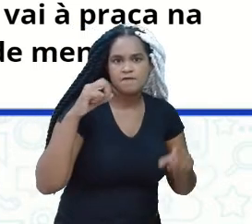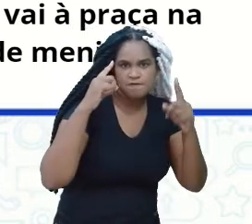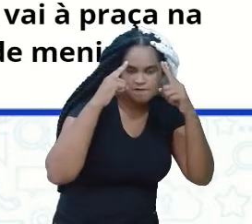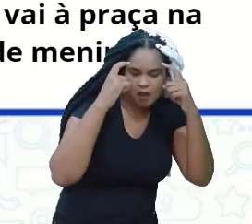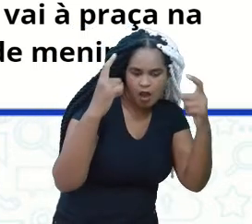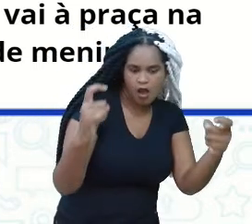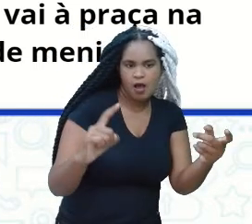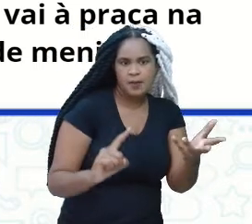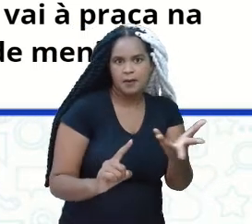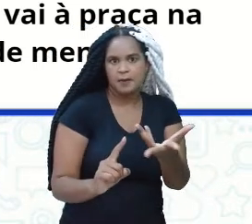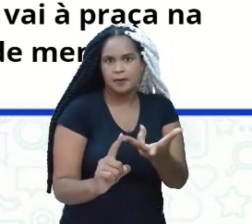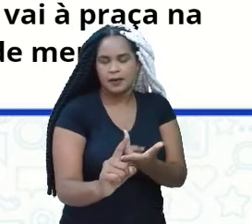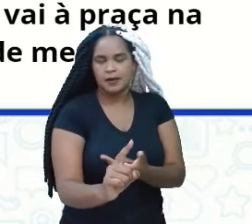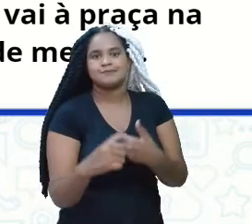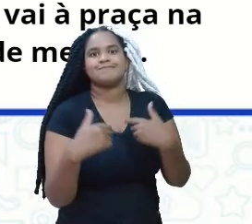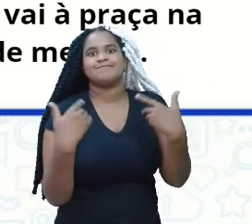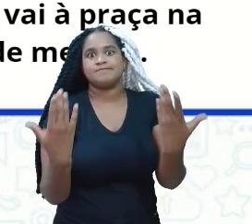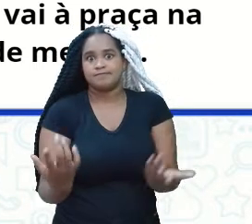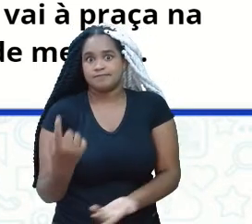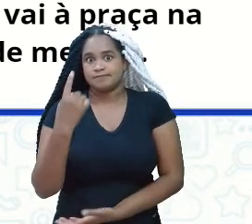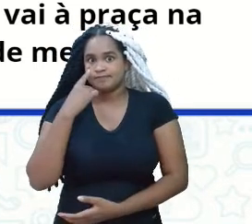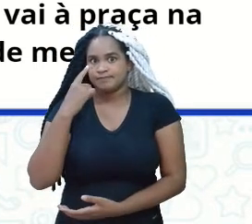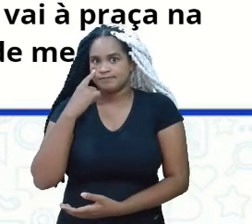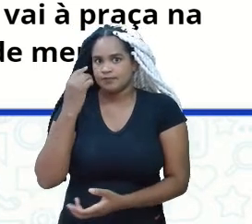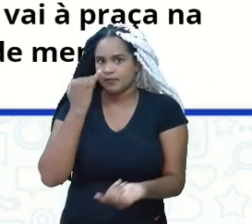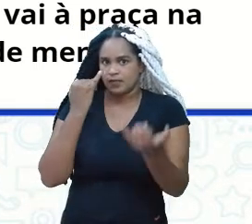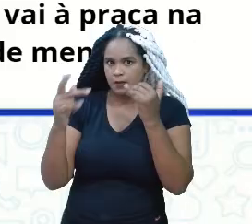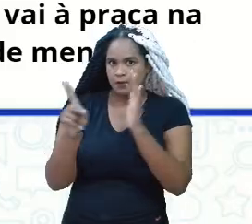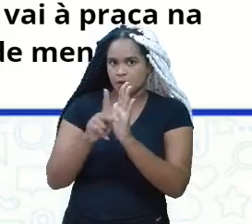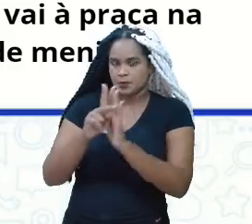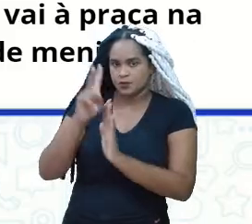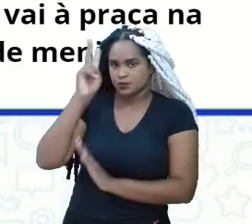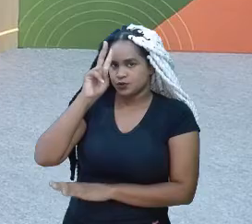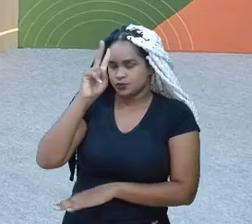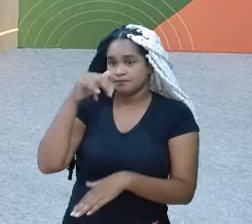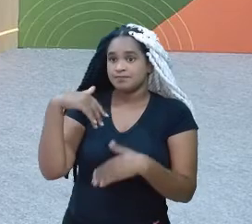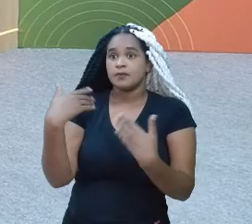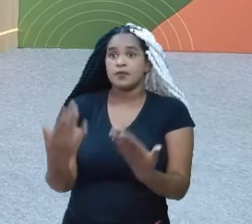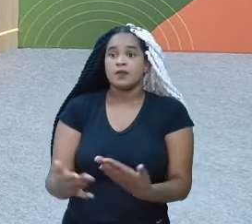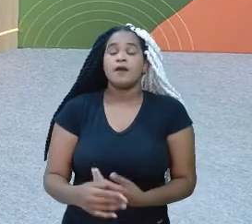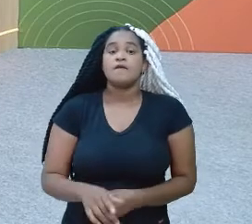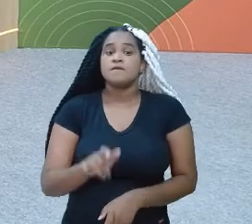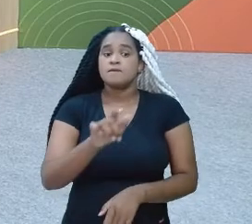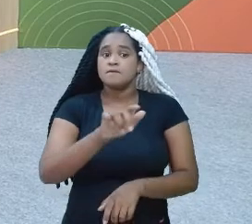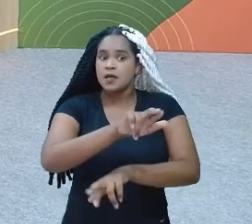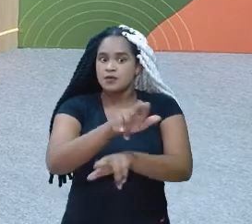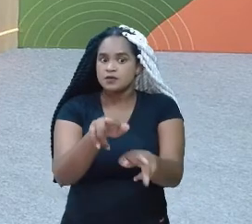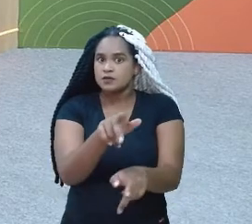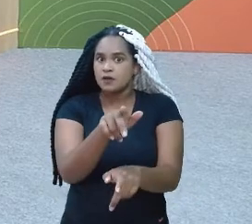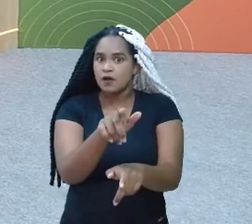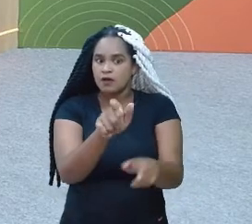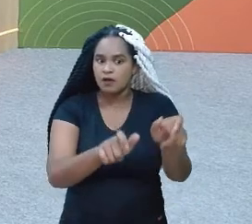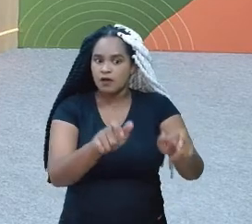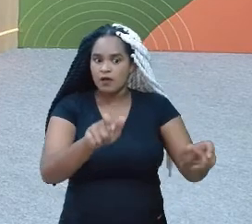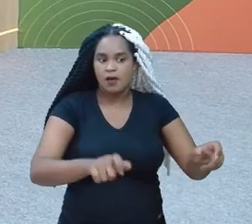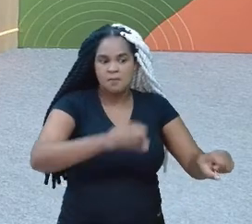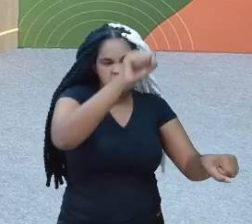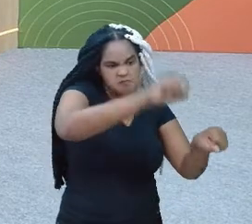só, minha gente, quanta informação histórica. Foram assassinadas centenas de pessoas que